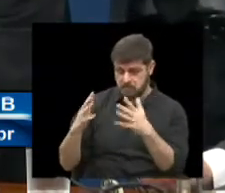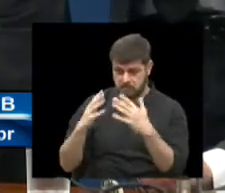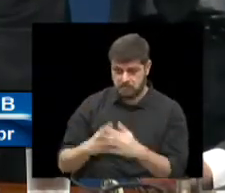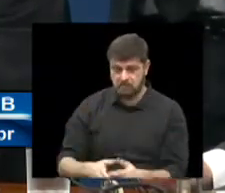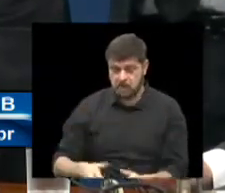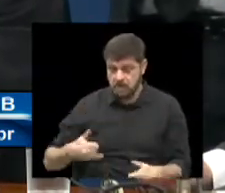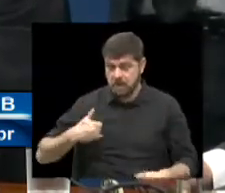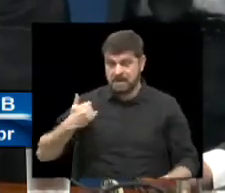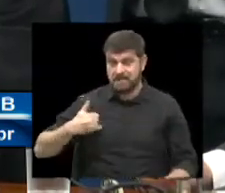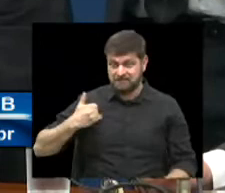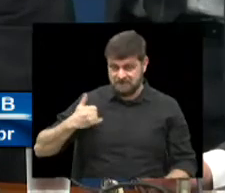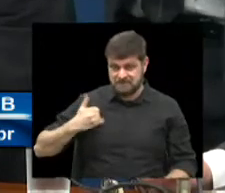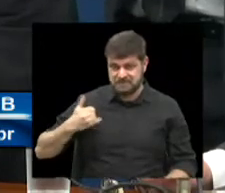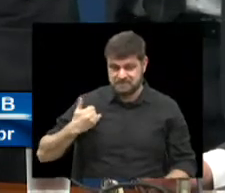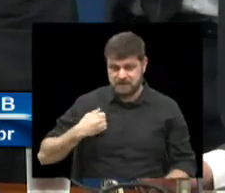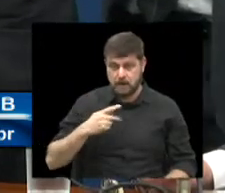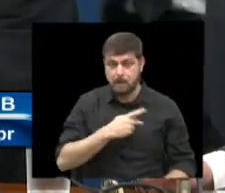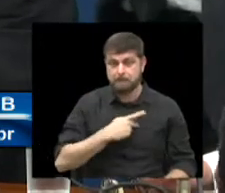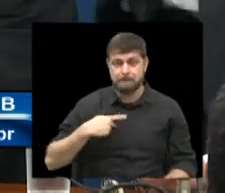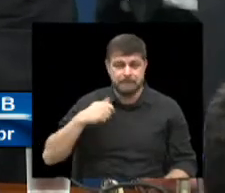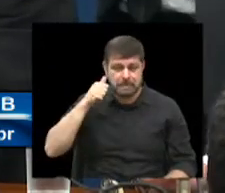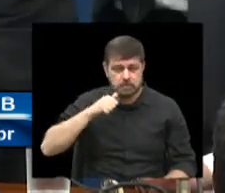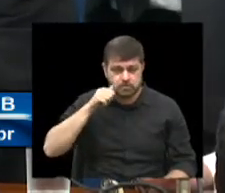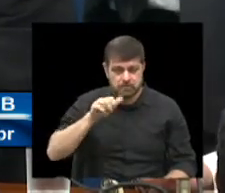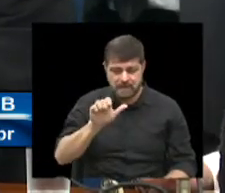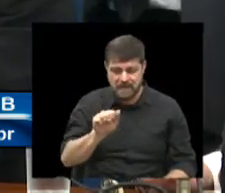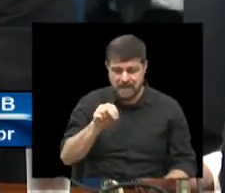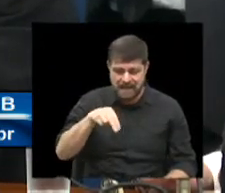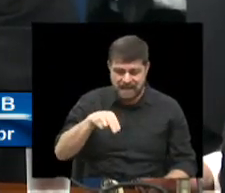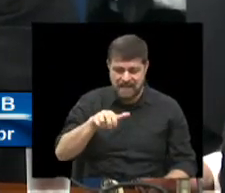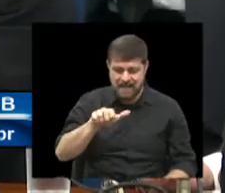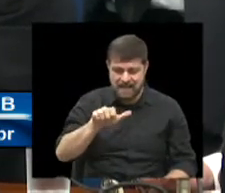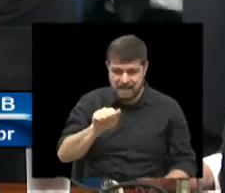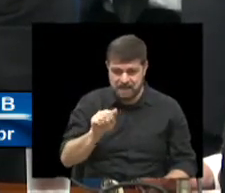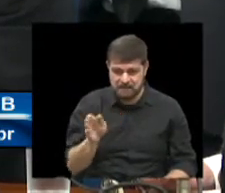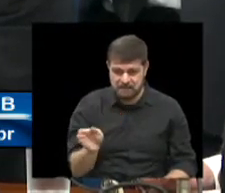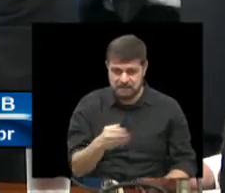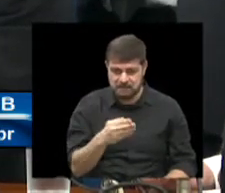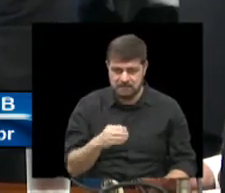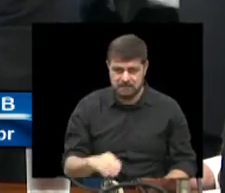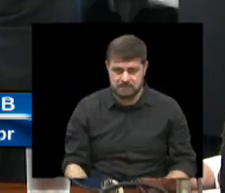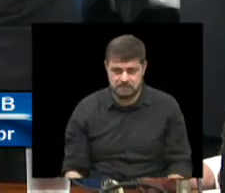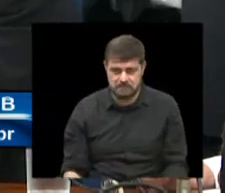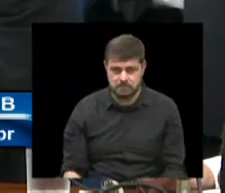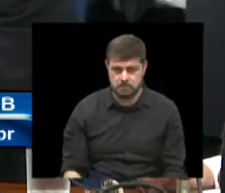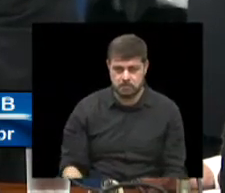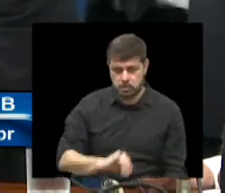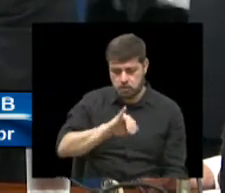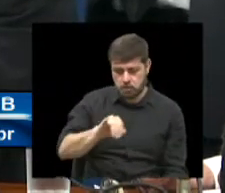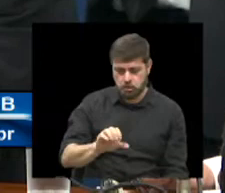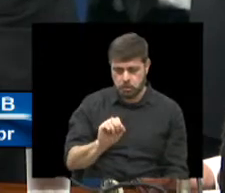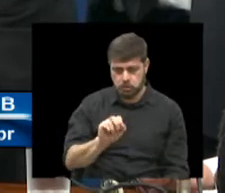do aniversário da pastora Ana Antônia Aparecida Aguilar Johnson,